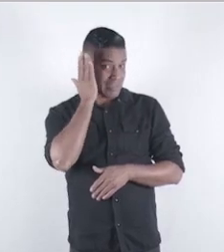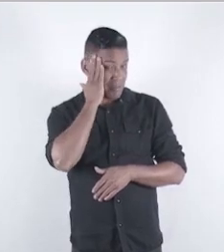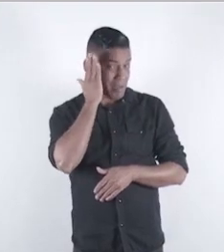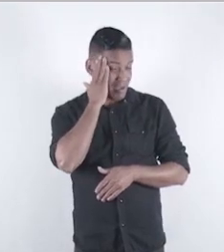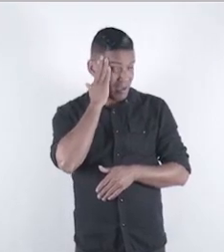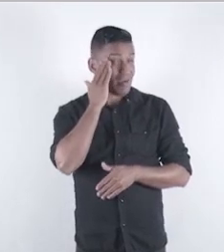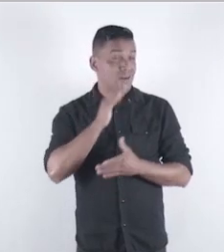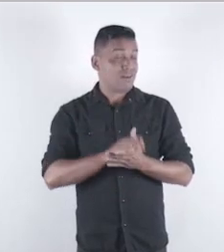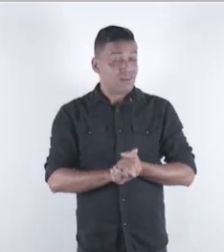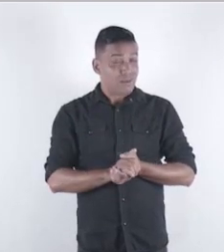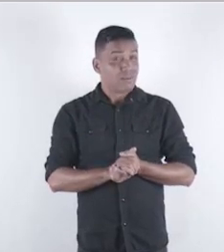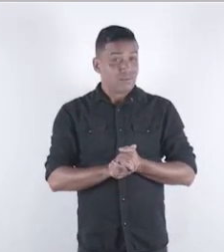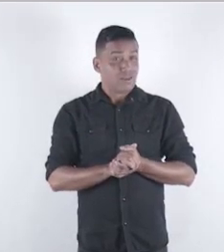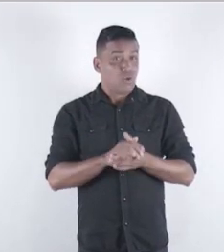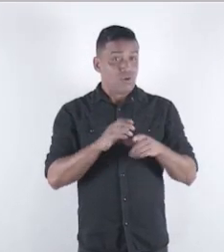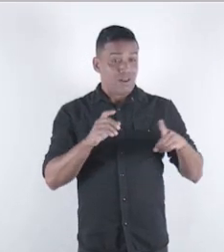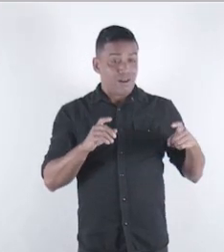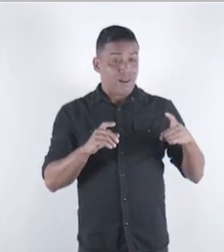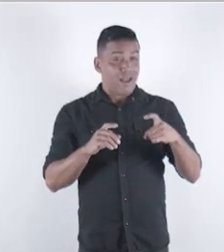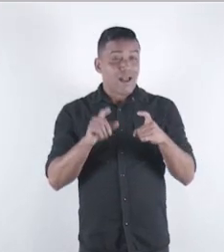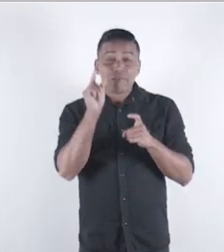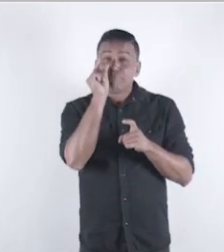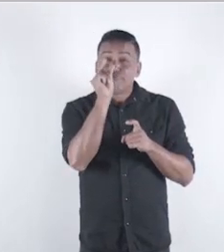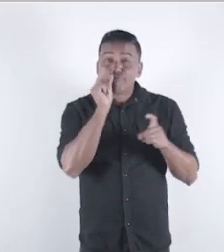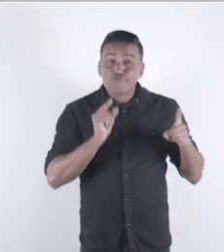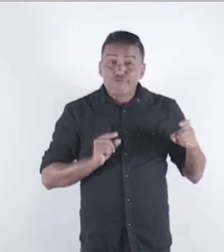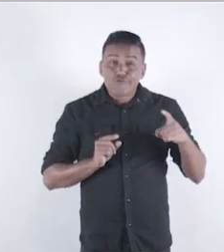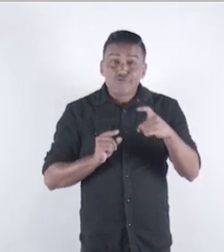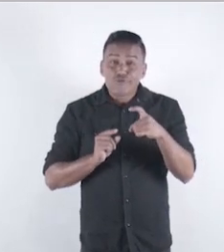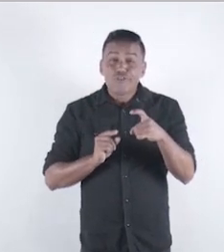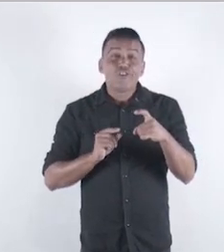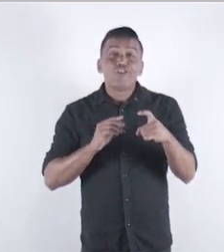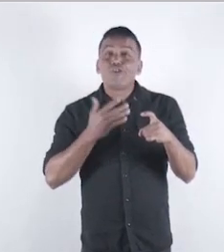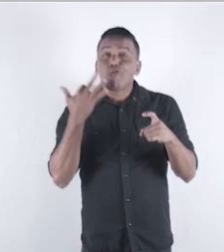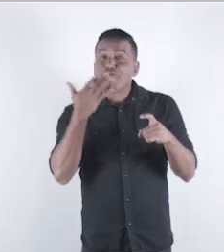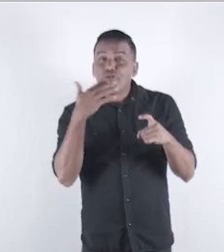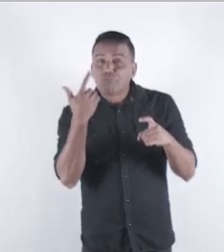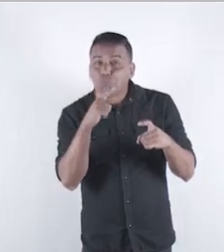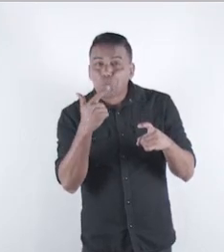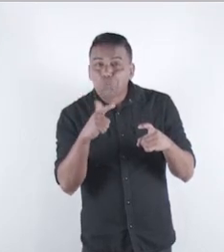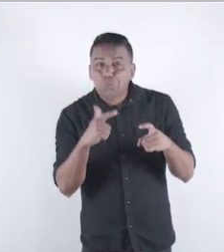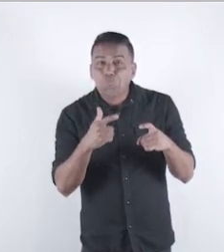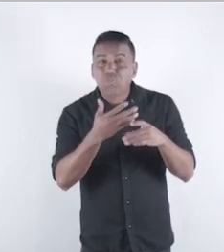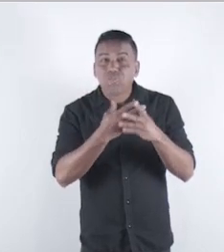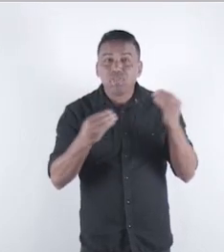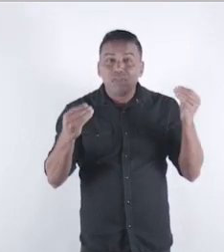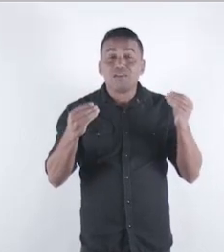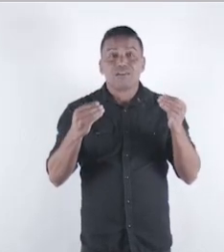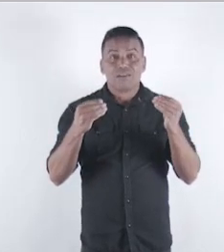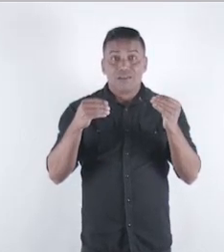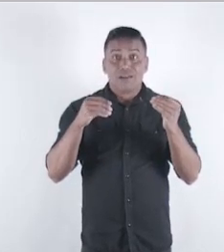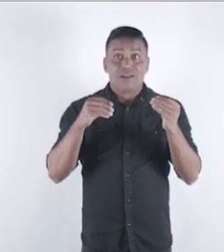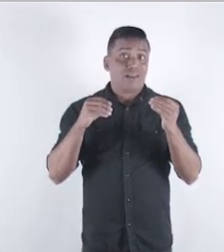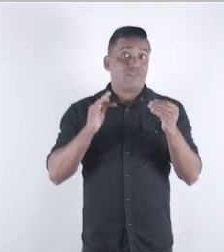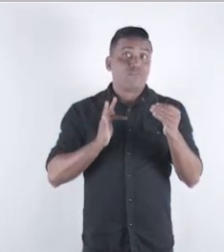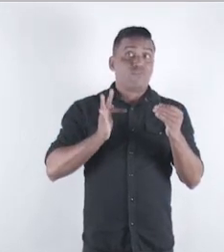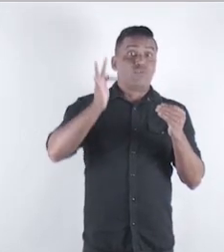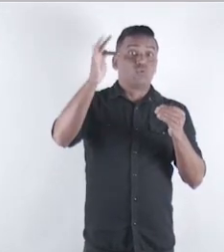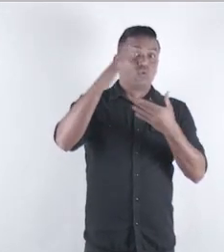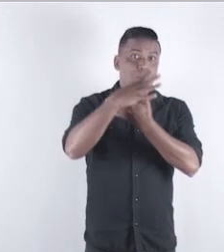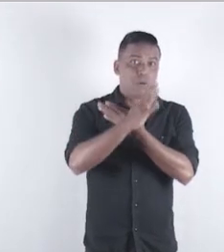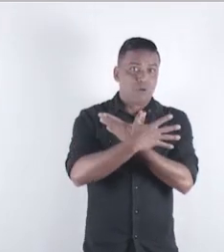desde o começo que a lagartinha pequenininha, desbotada, um dia seria uma borboleta e a cobra não